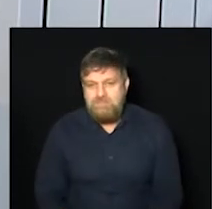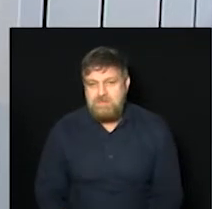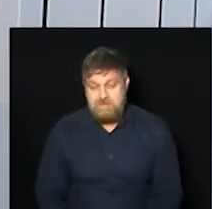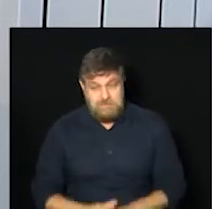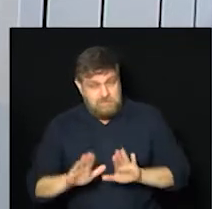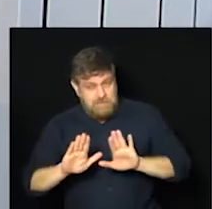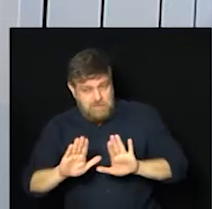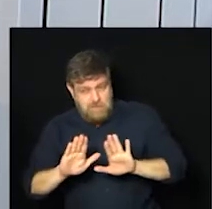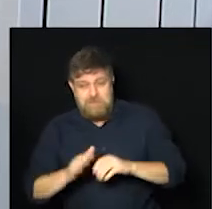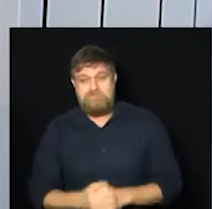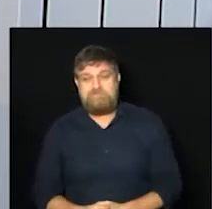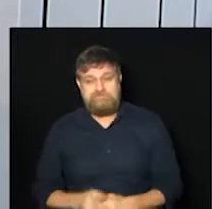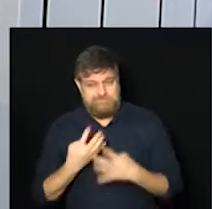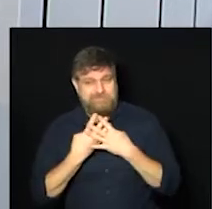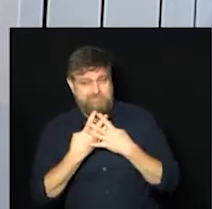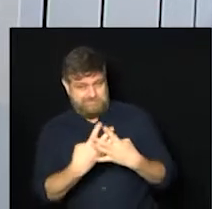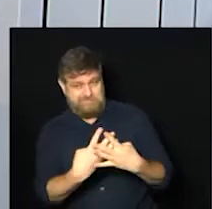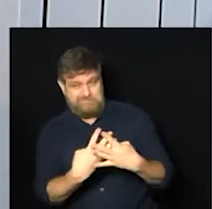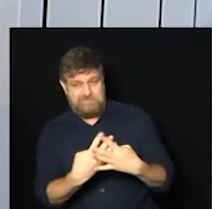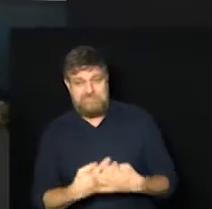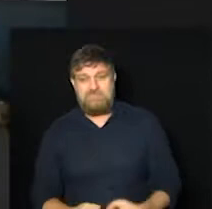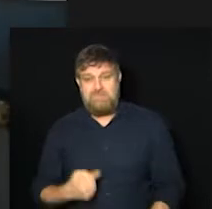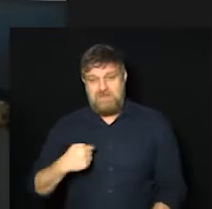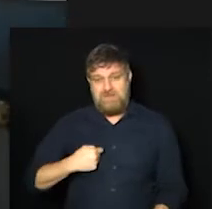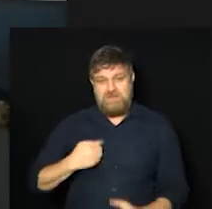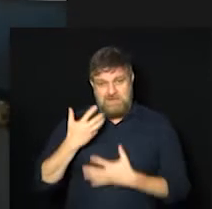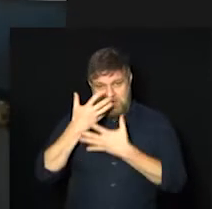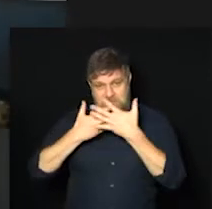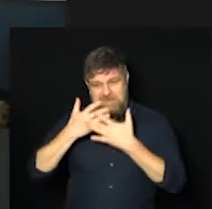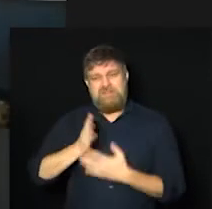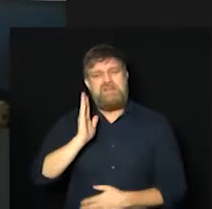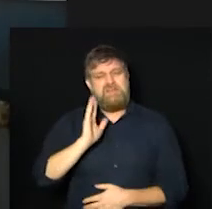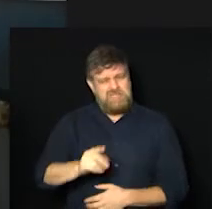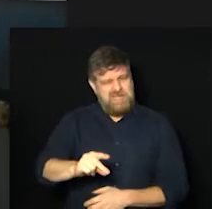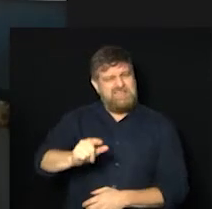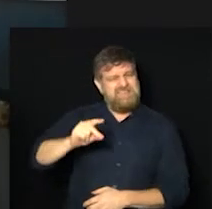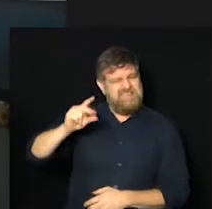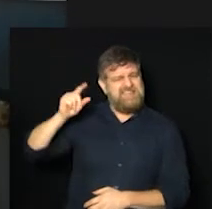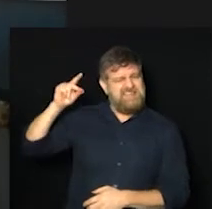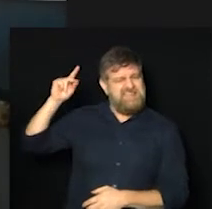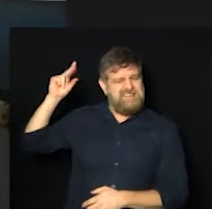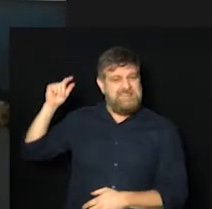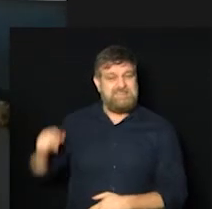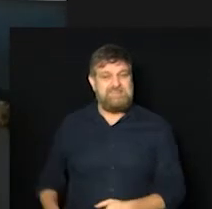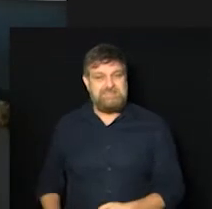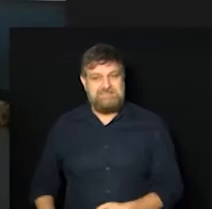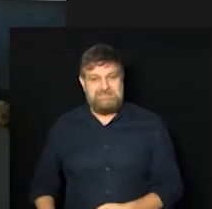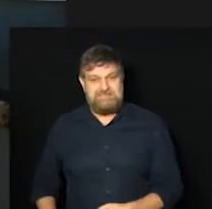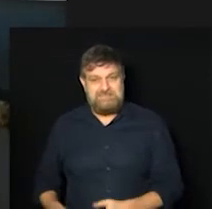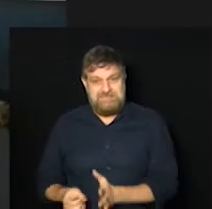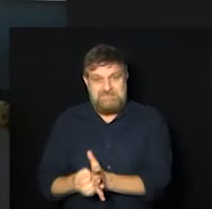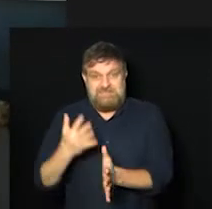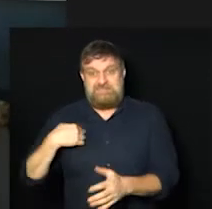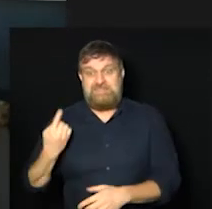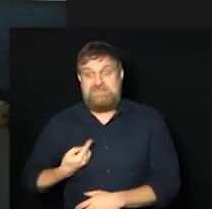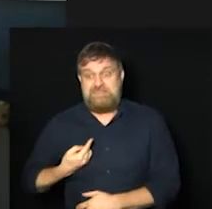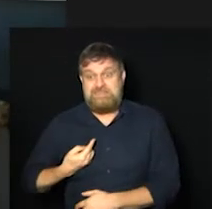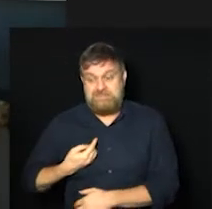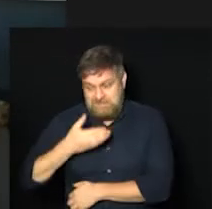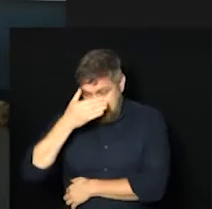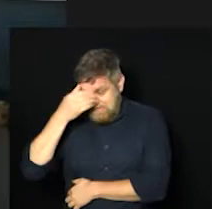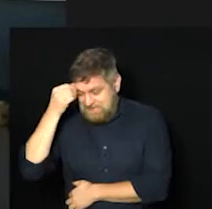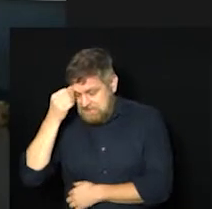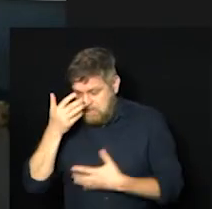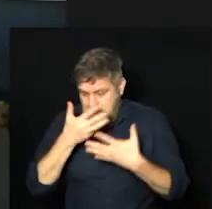Olha, vou te confessar que mesmo cantora há bastante tempo, às vezes a gente acaba esquecendo uma letra ou outra,